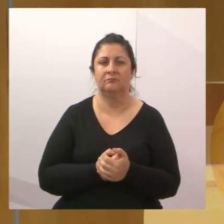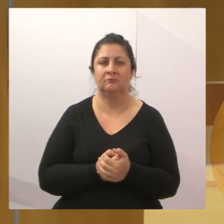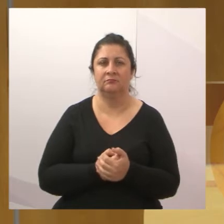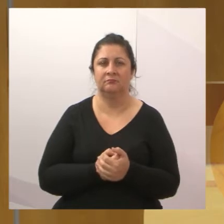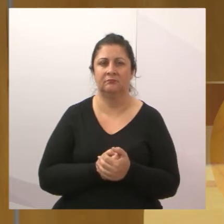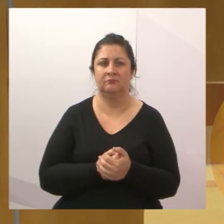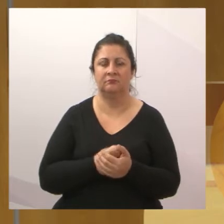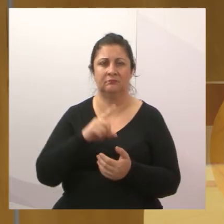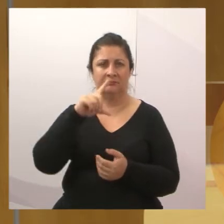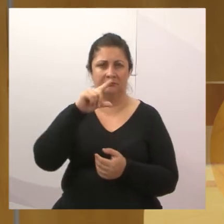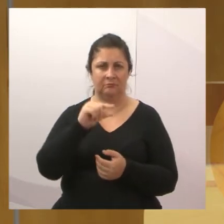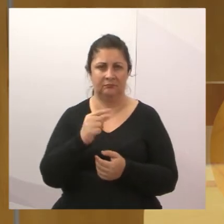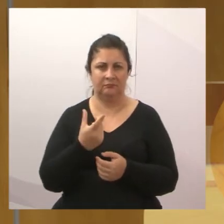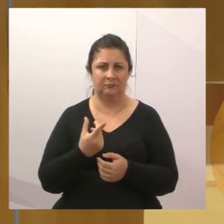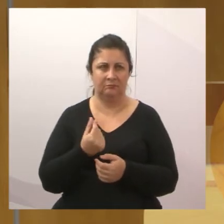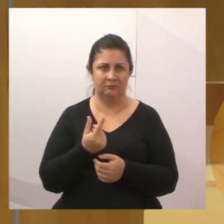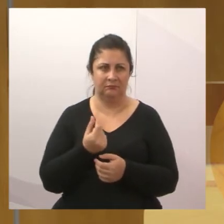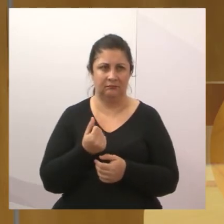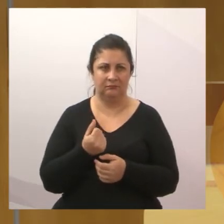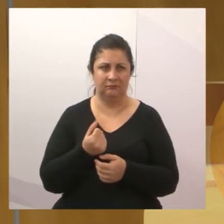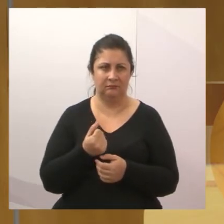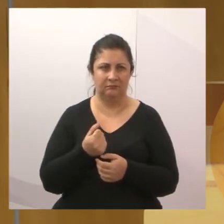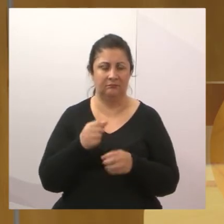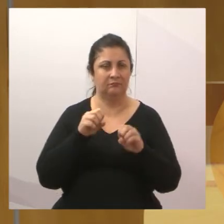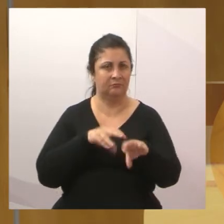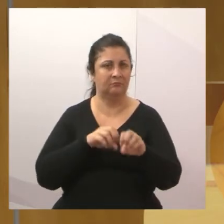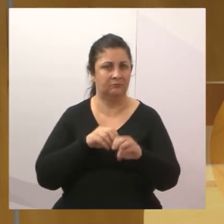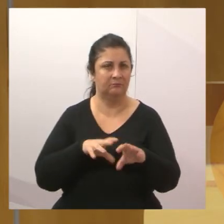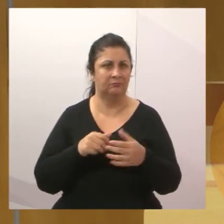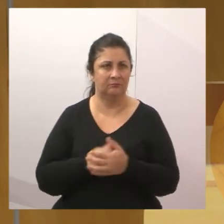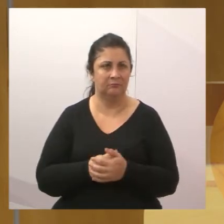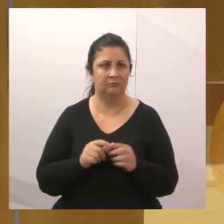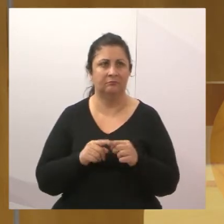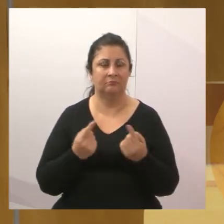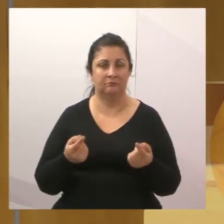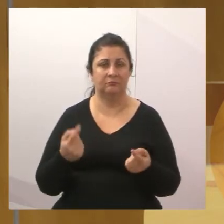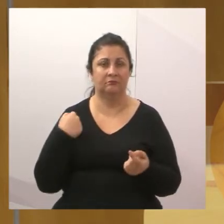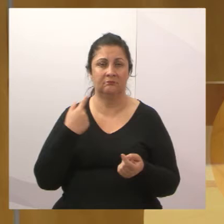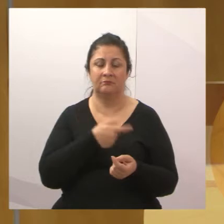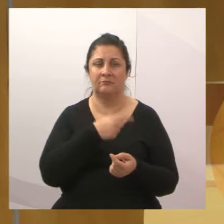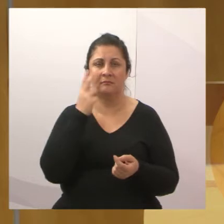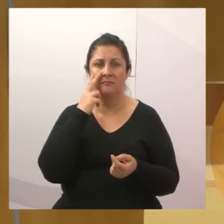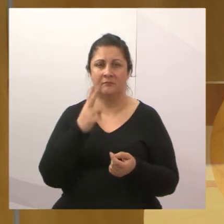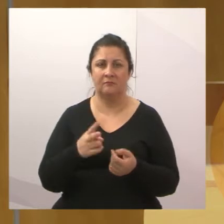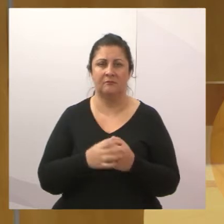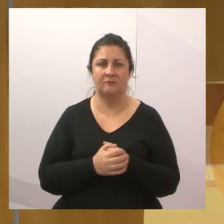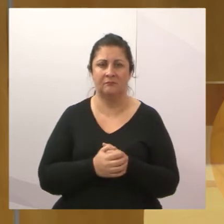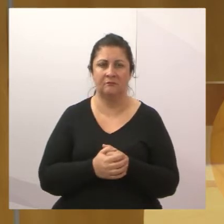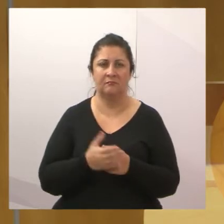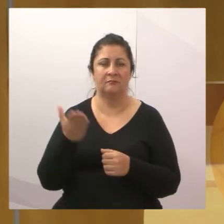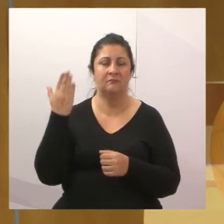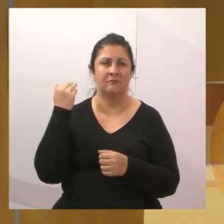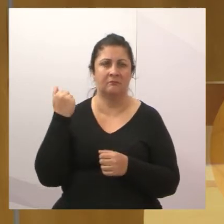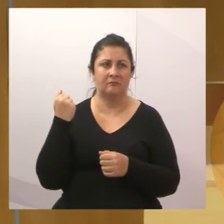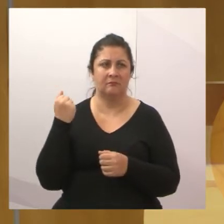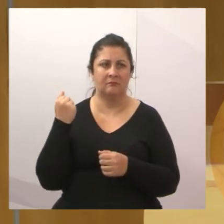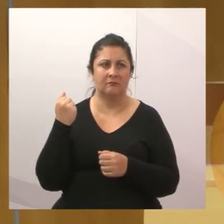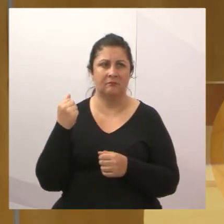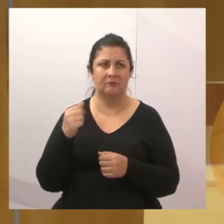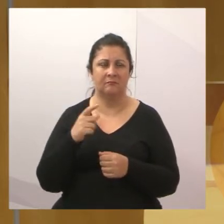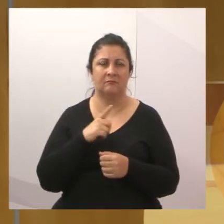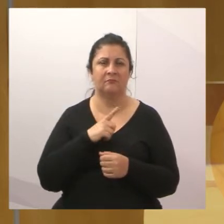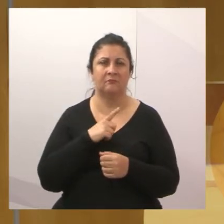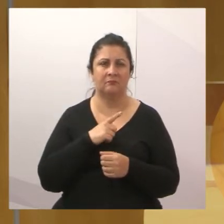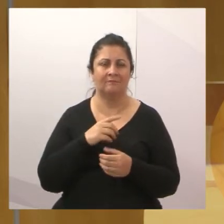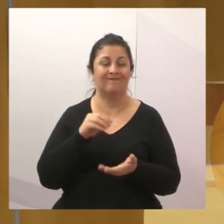essa diminuição na educação, mas nós estamos vendo o que foi realizado. A demanda que nós tínhamos em